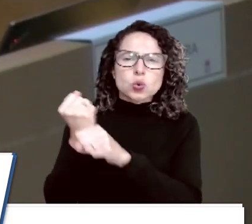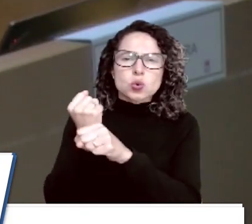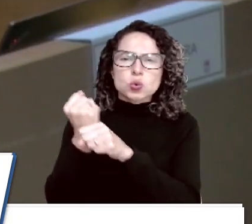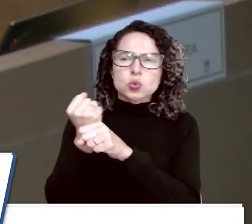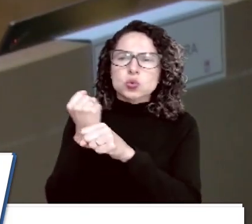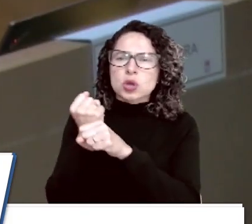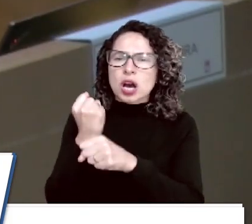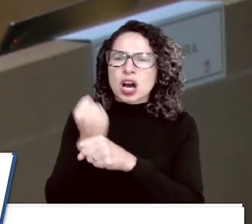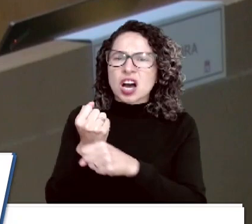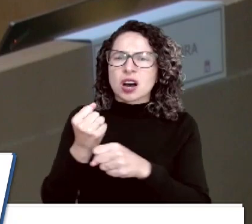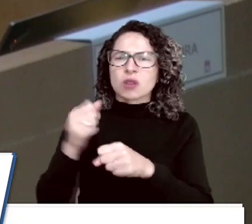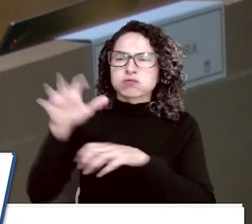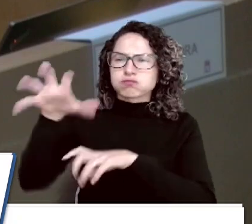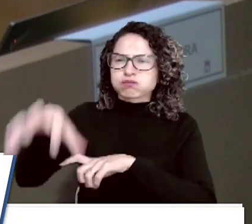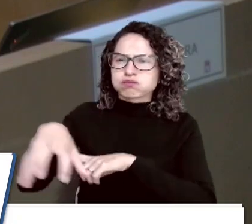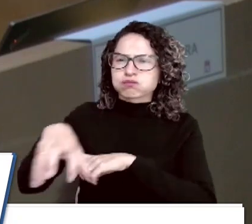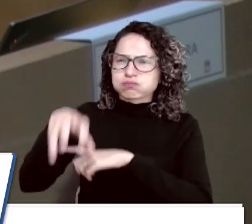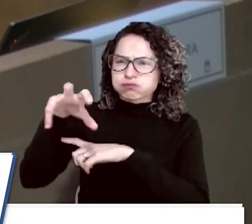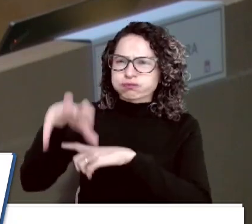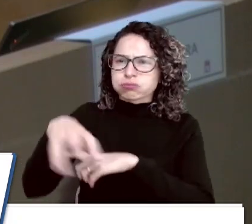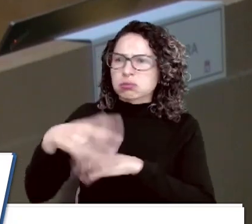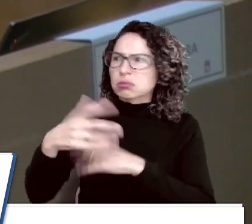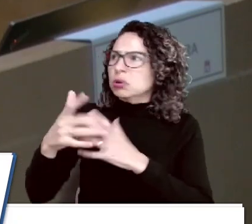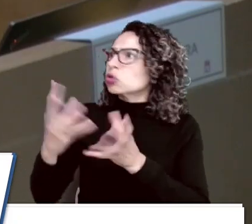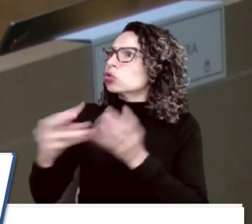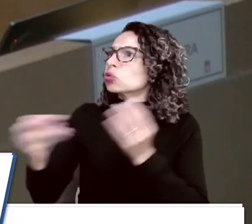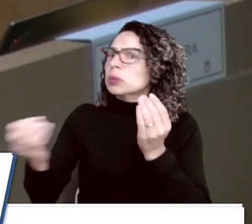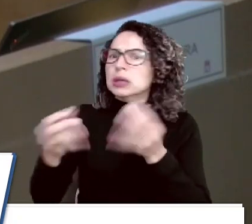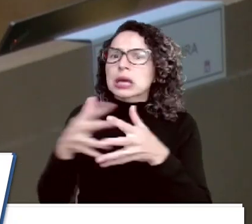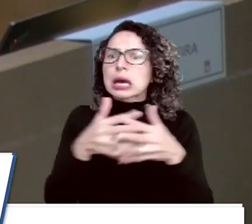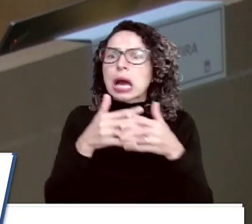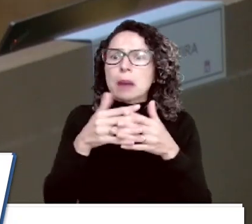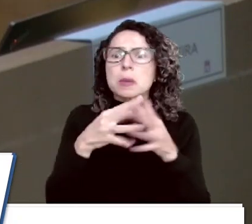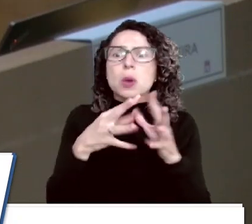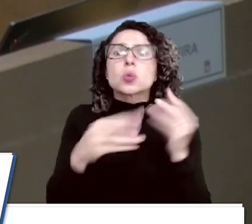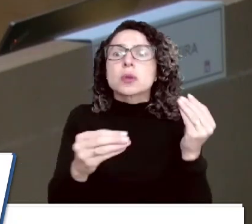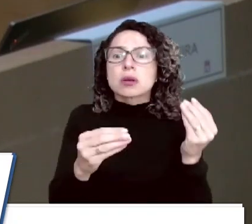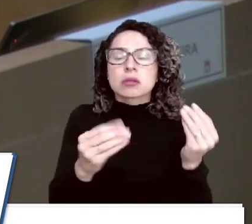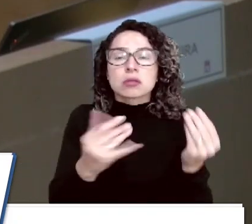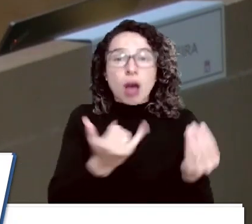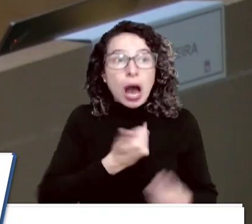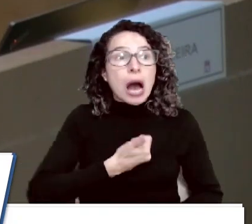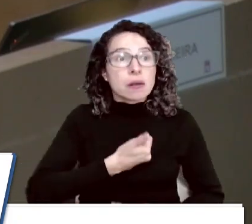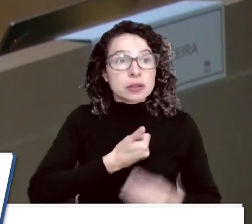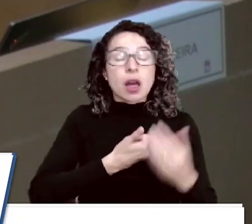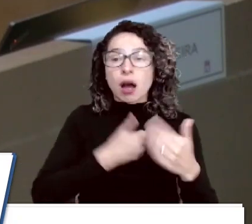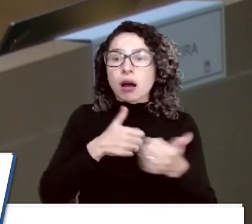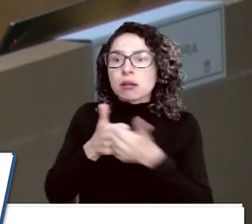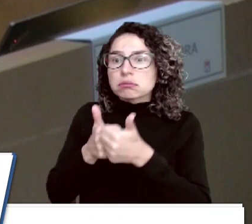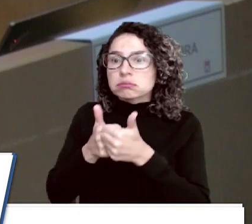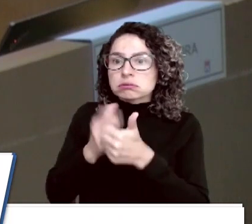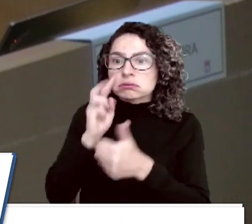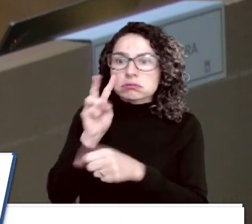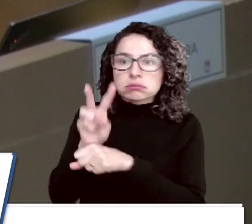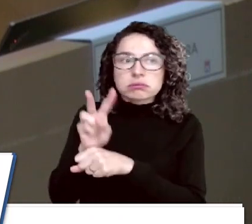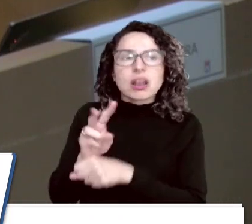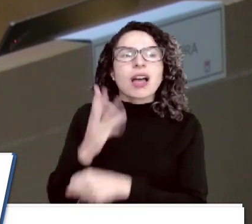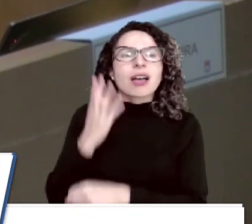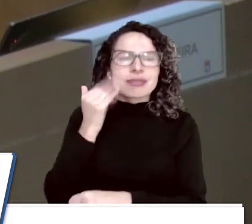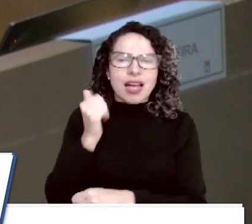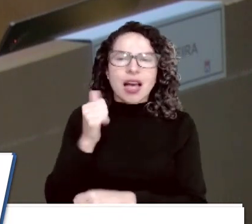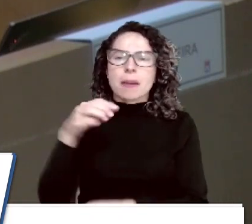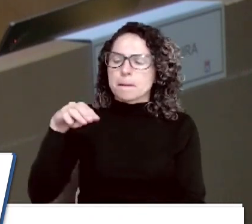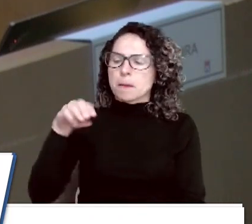os trator lá, as planas tudo sumindo, os caminhões desaparecendo. É só para nos informar para que a gente acompanhe. A gente sabe que realmente a